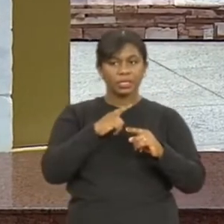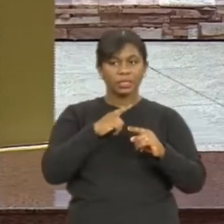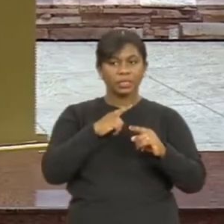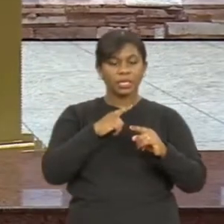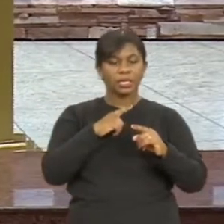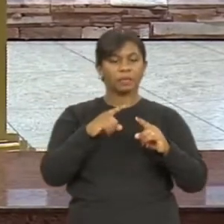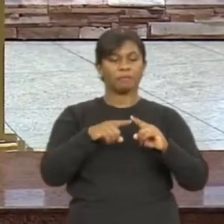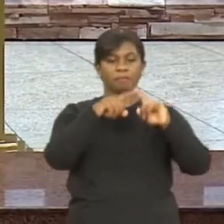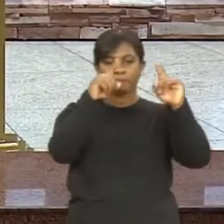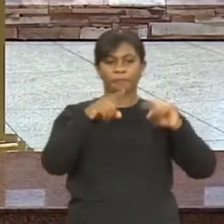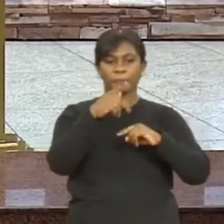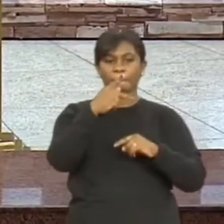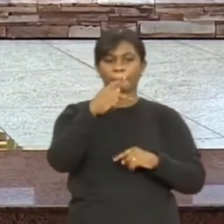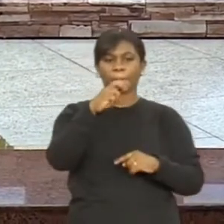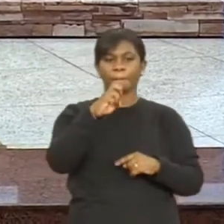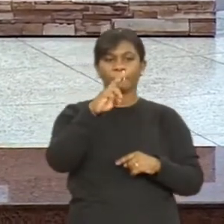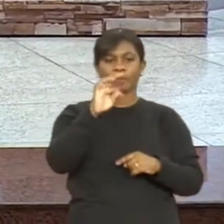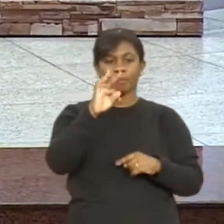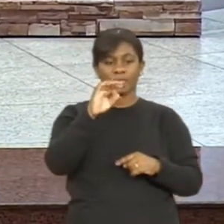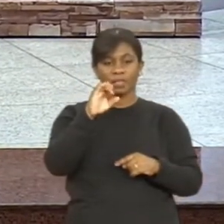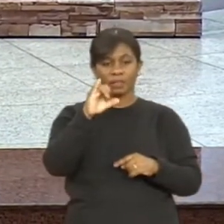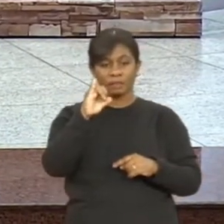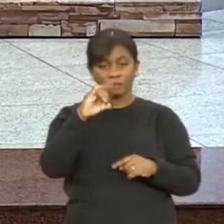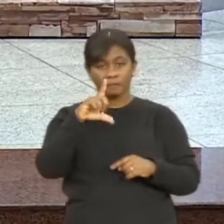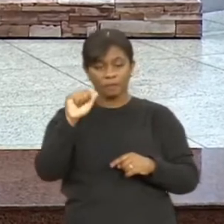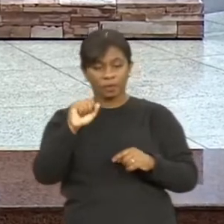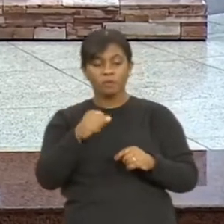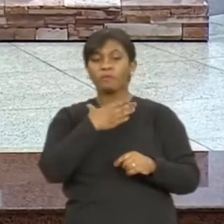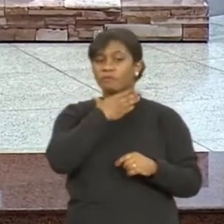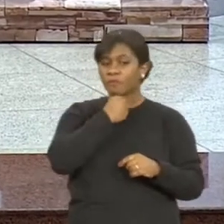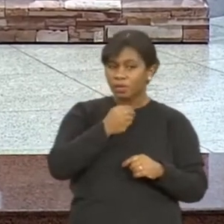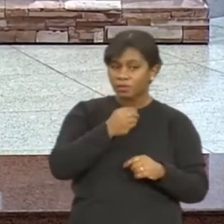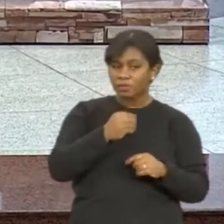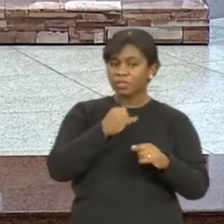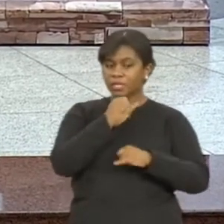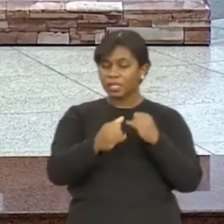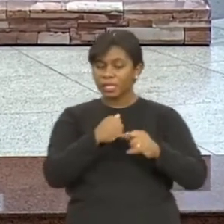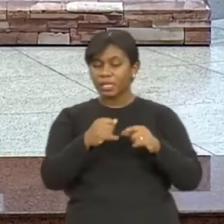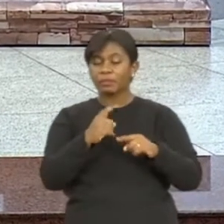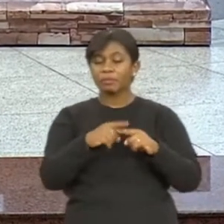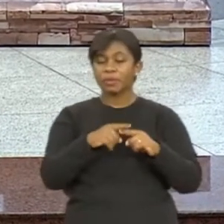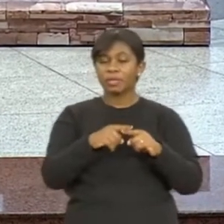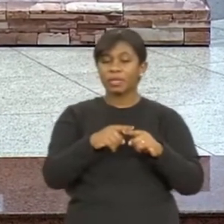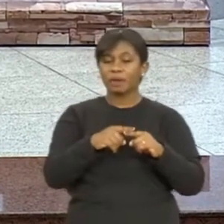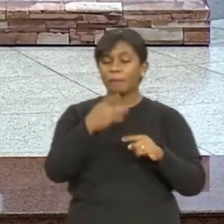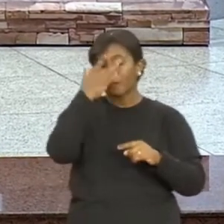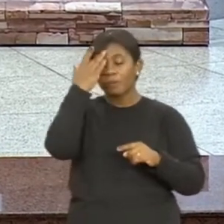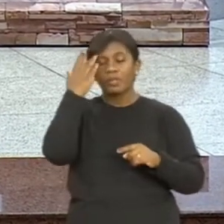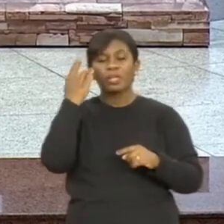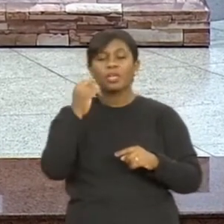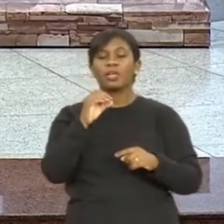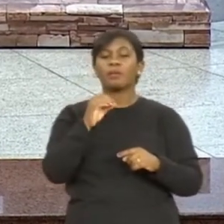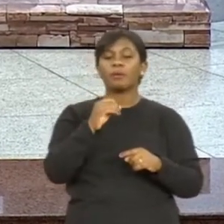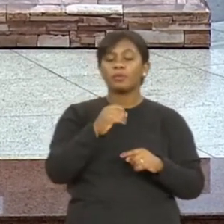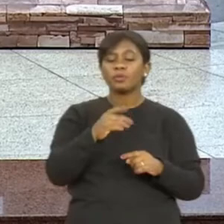Sabe por quê? Tem perfil falso na internet para poder navegar e fazer besteira e a mulher não descobrir, o marido não descobrir. Sabe por quê? Porque não tem temor, porque Deus e